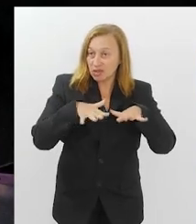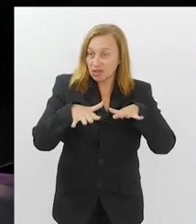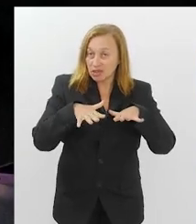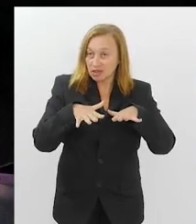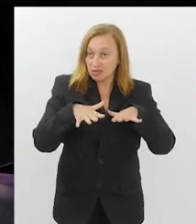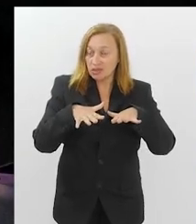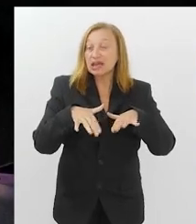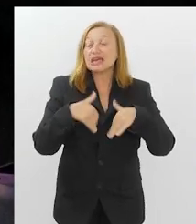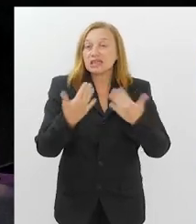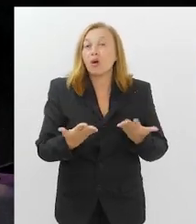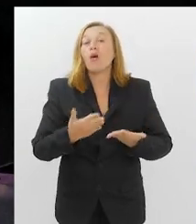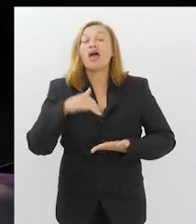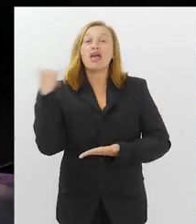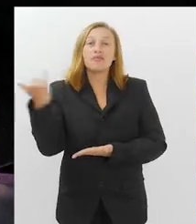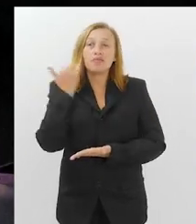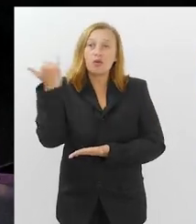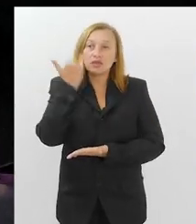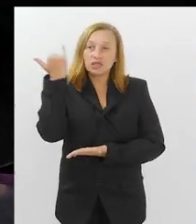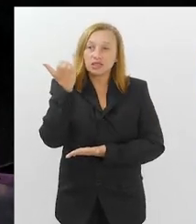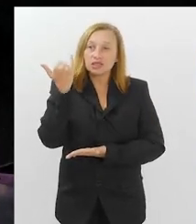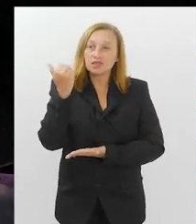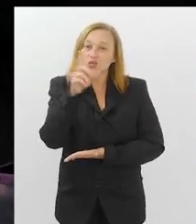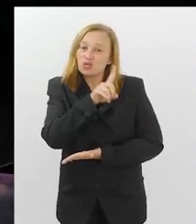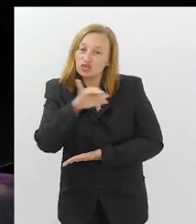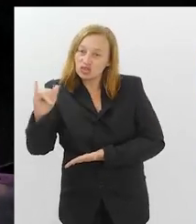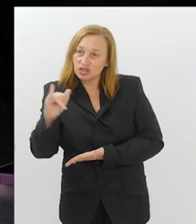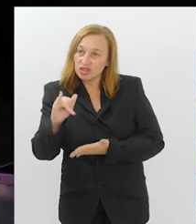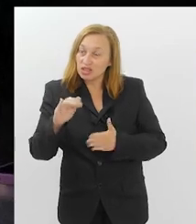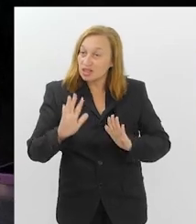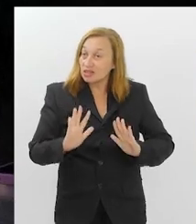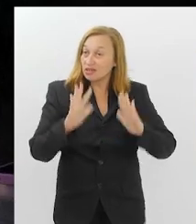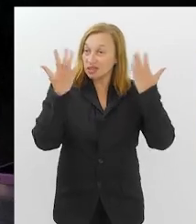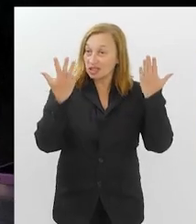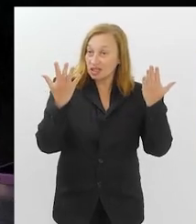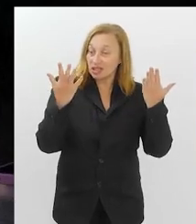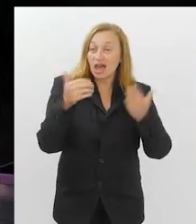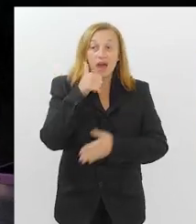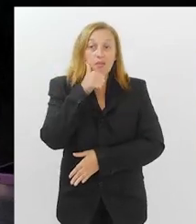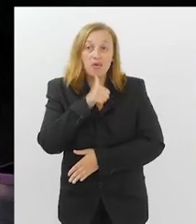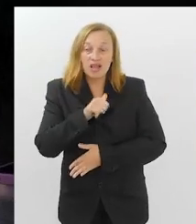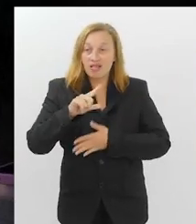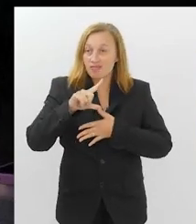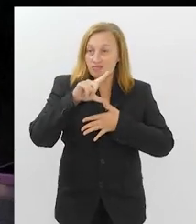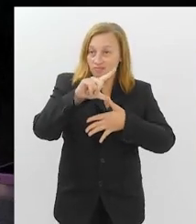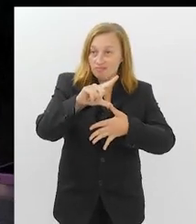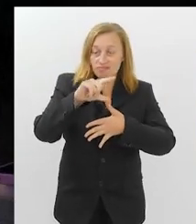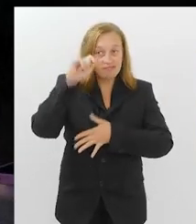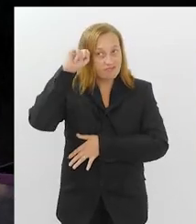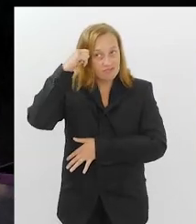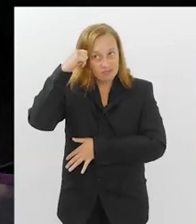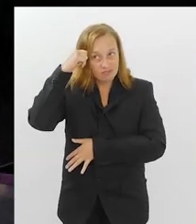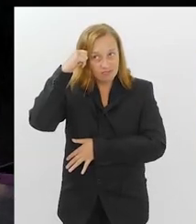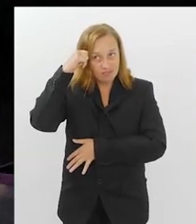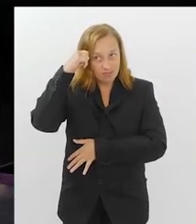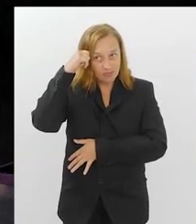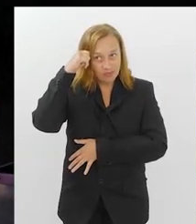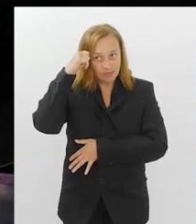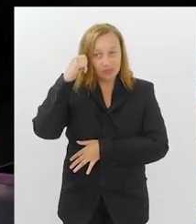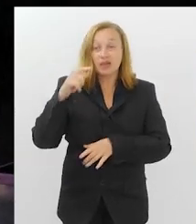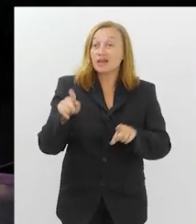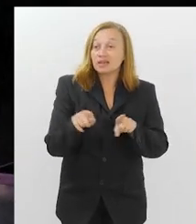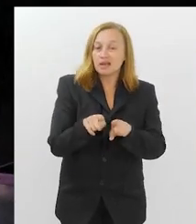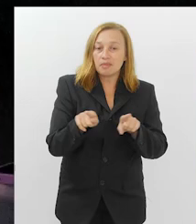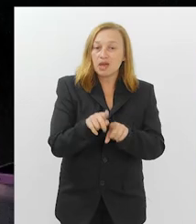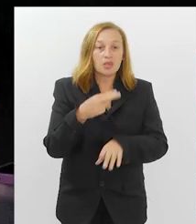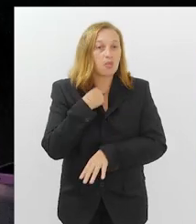cessa. Né? Então, é importante. Olha, uma data que comemora a mulher negra latino-americana e caribenha, sem se esquecer de uma figura